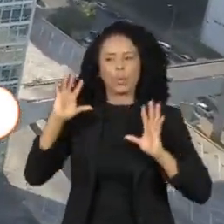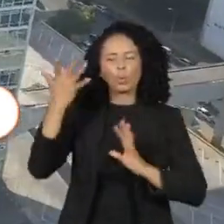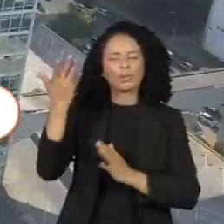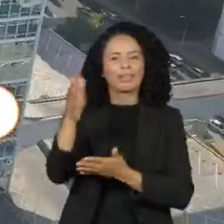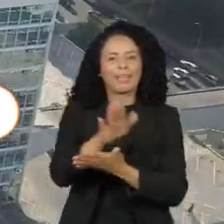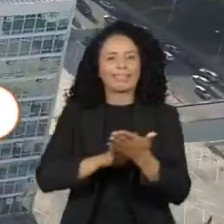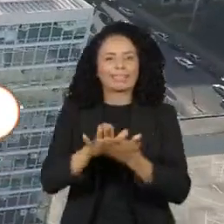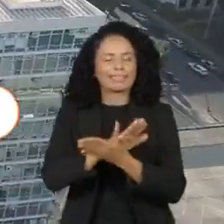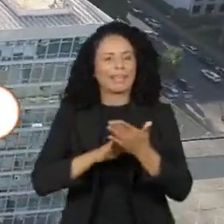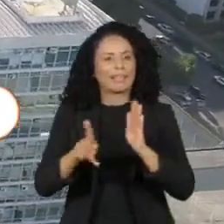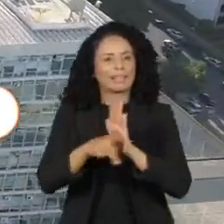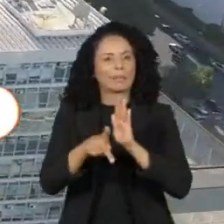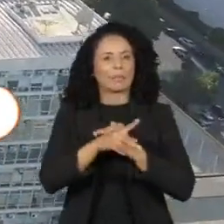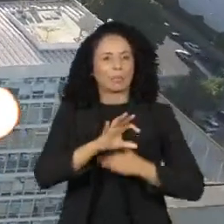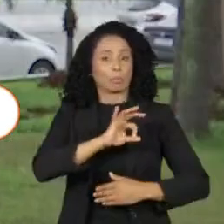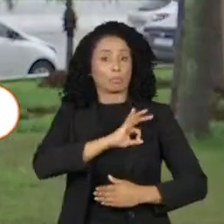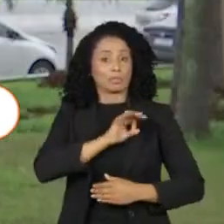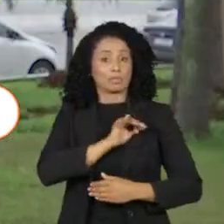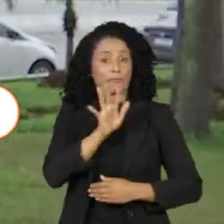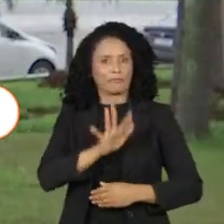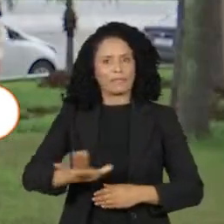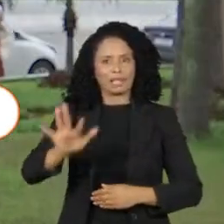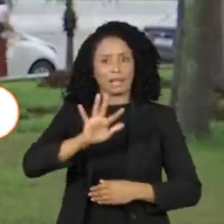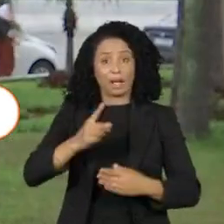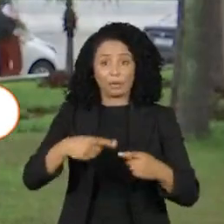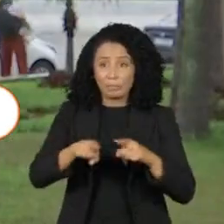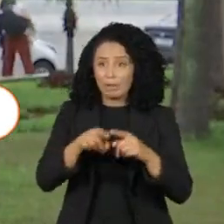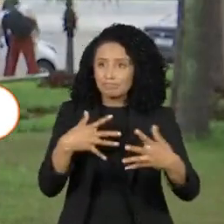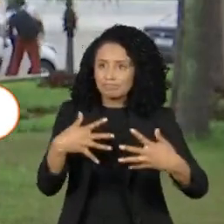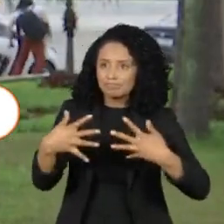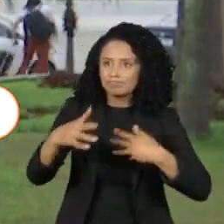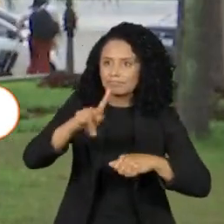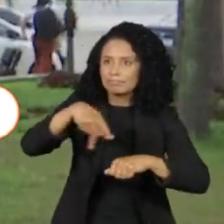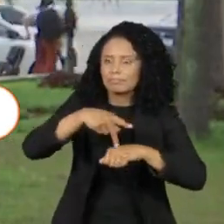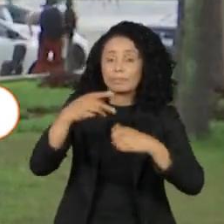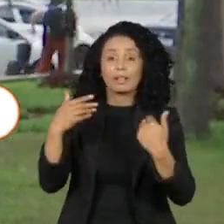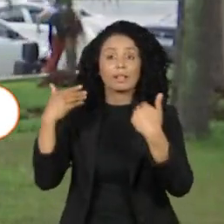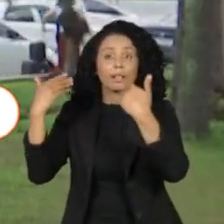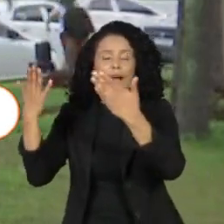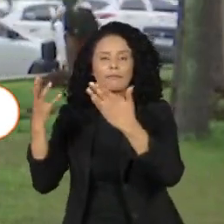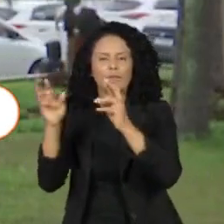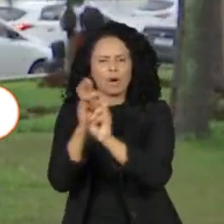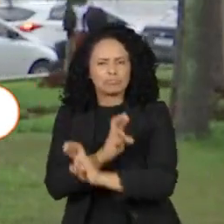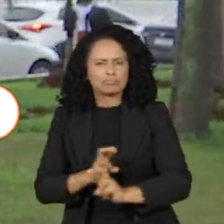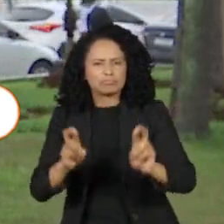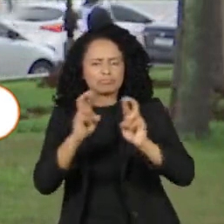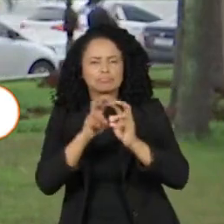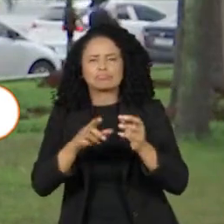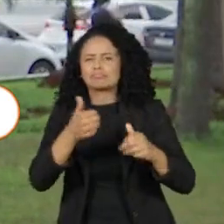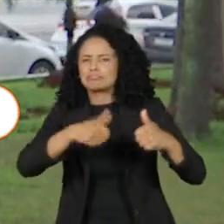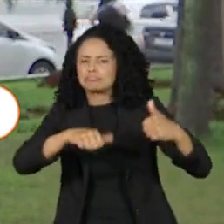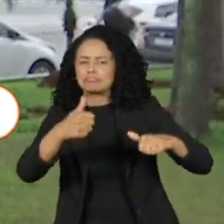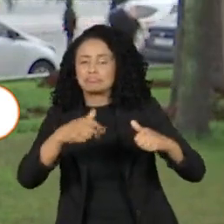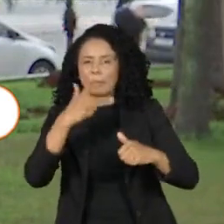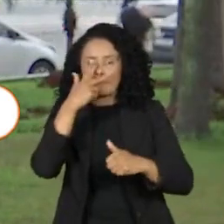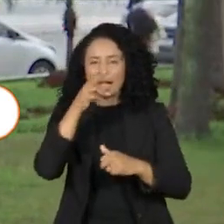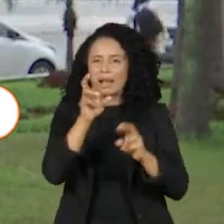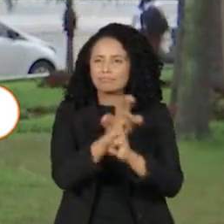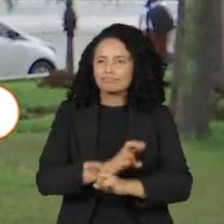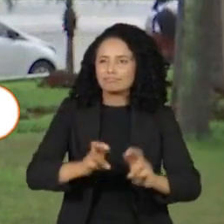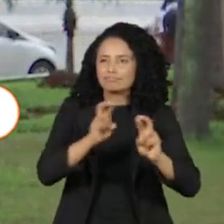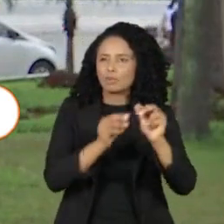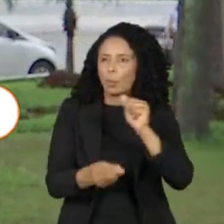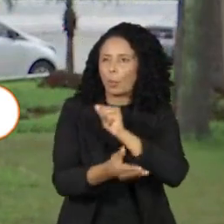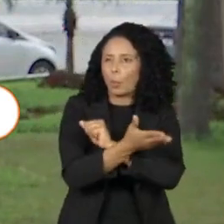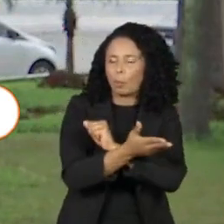da Polícia Federal. A Transparência Internacional também avalia que houve um retrocesso nas investigações